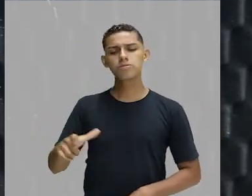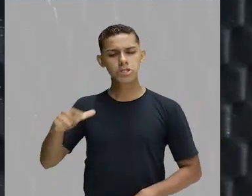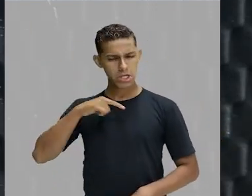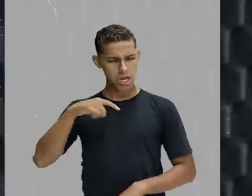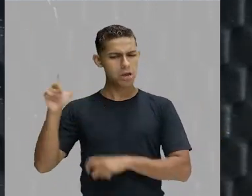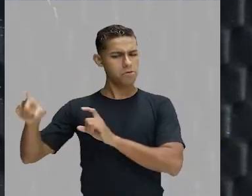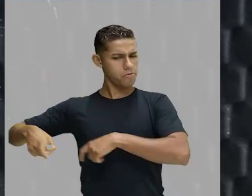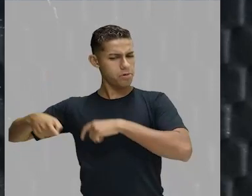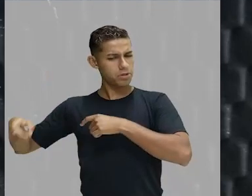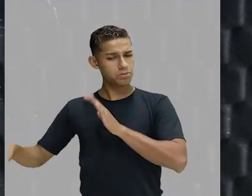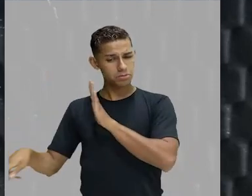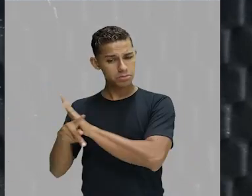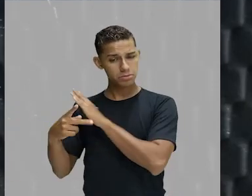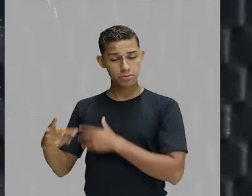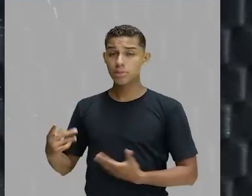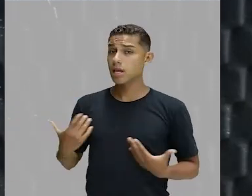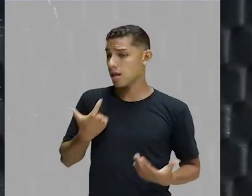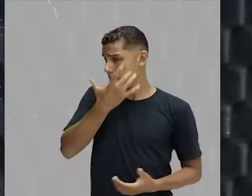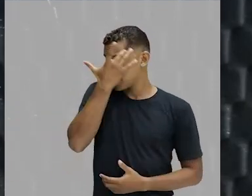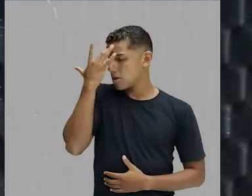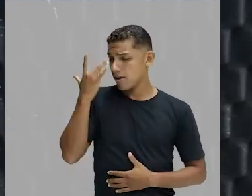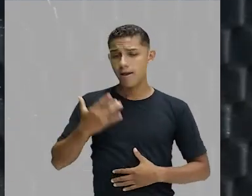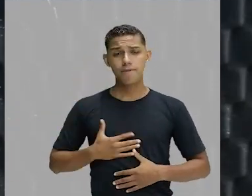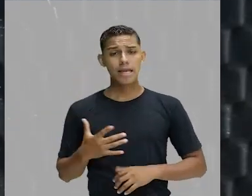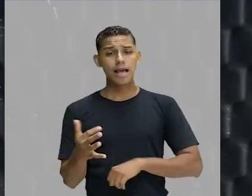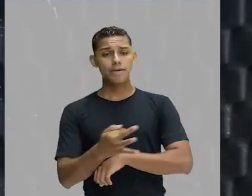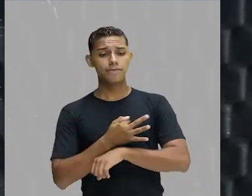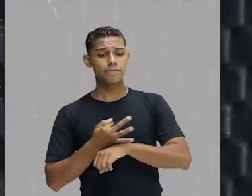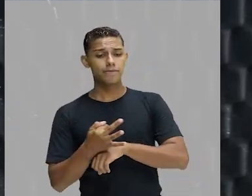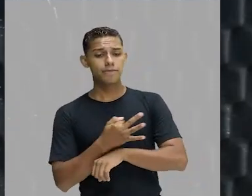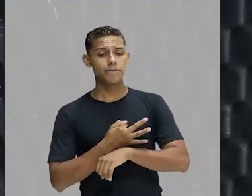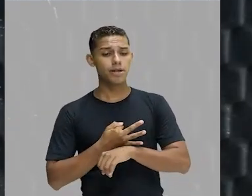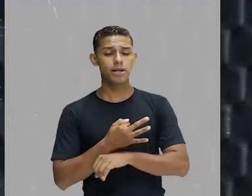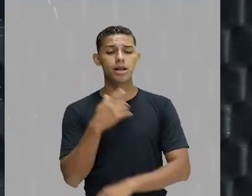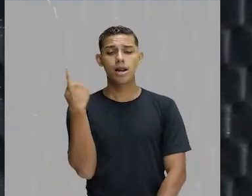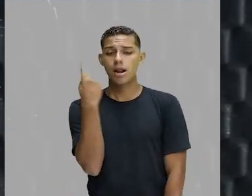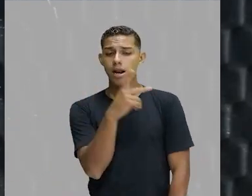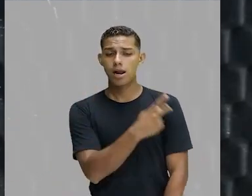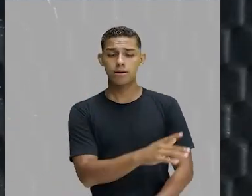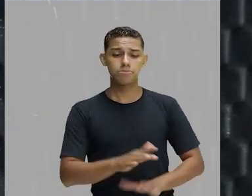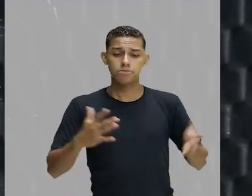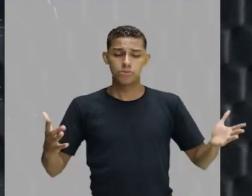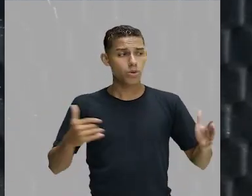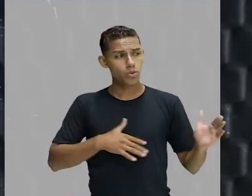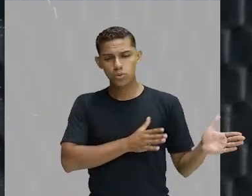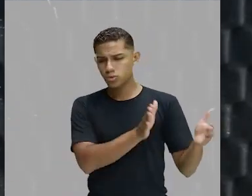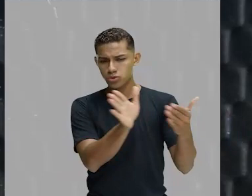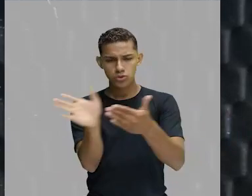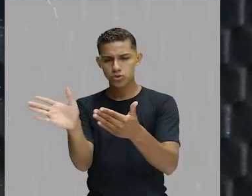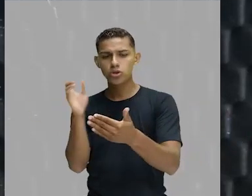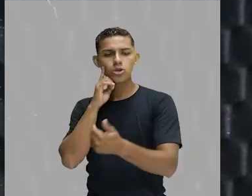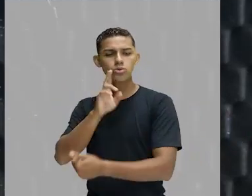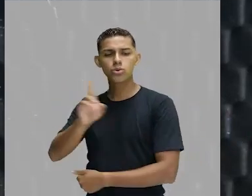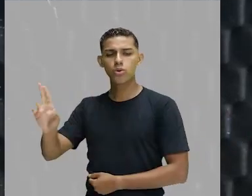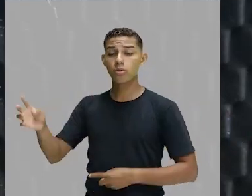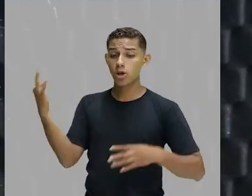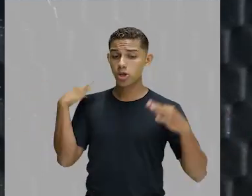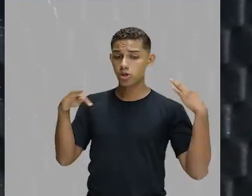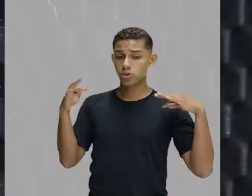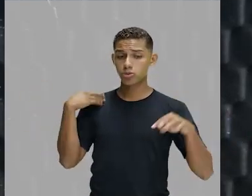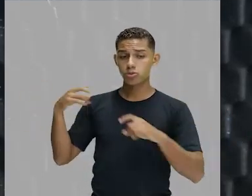muita gente vai passar temporadas lá. Isso tomou uma nova direção e um novo nome, uma nova nomenclatura, que é